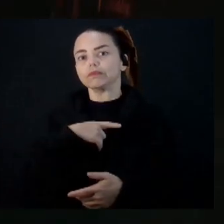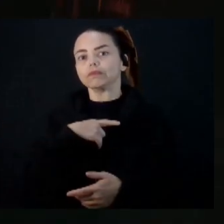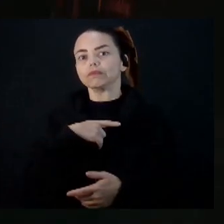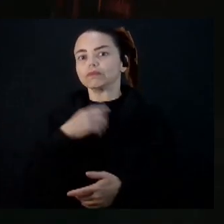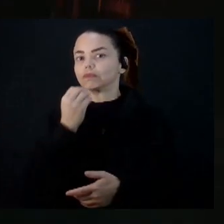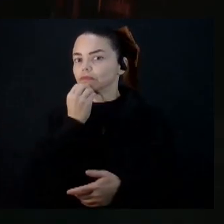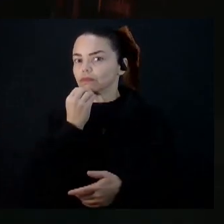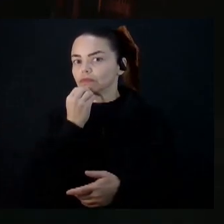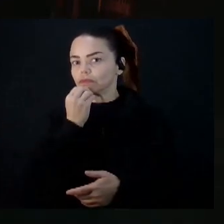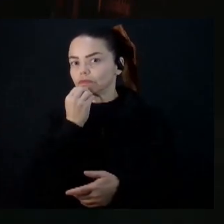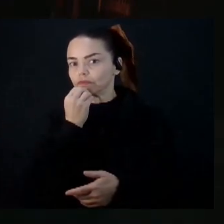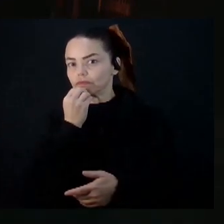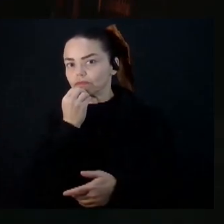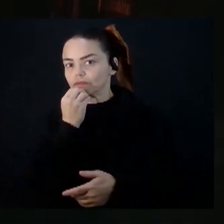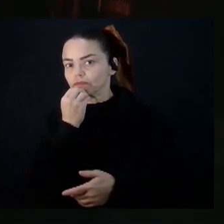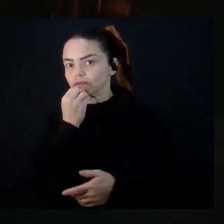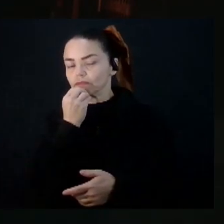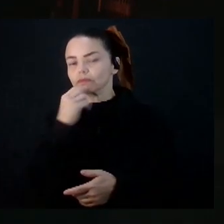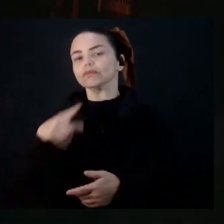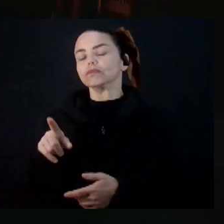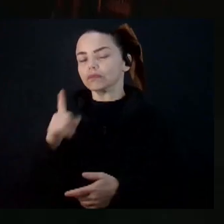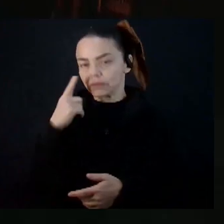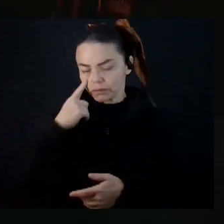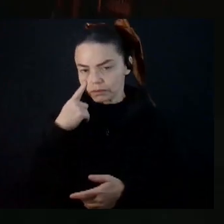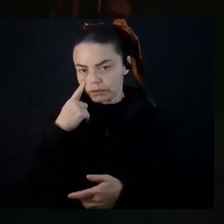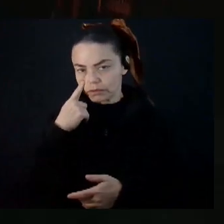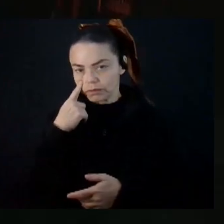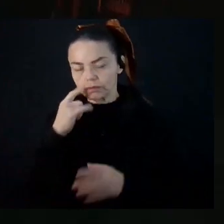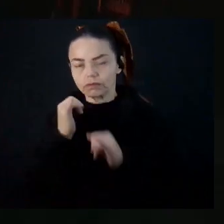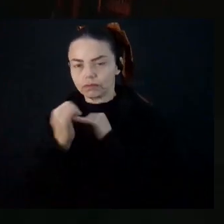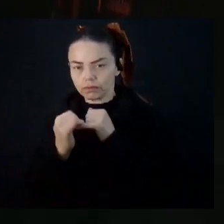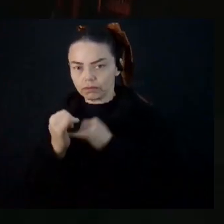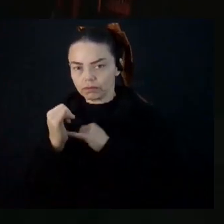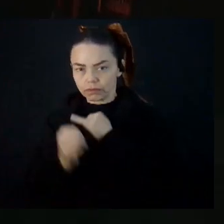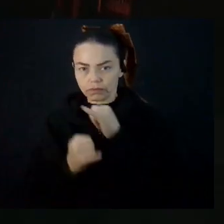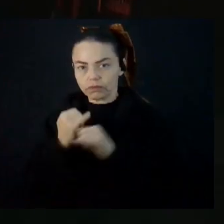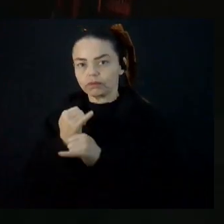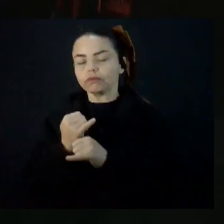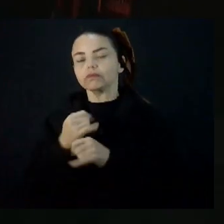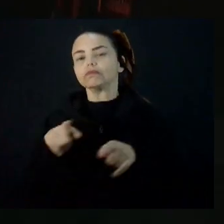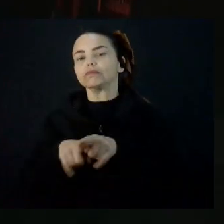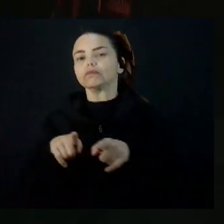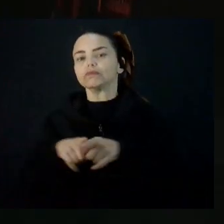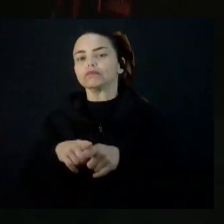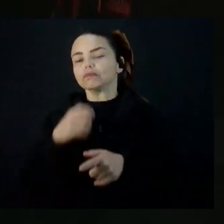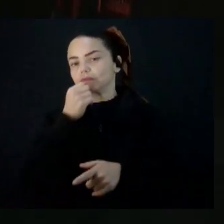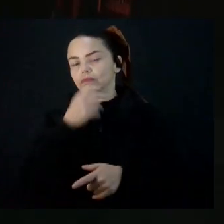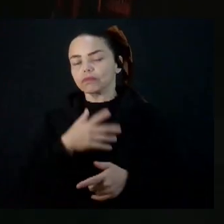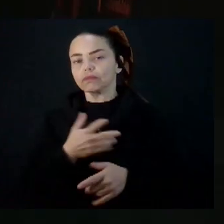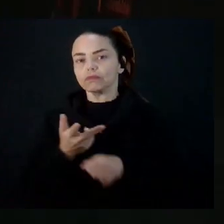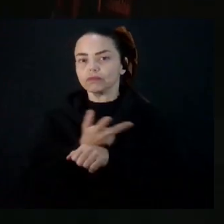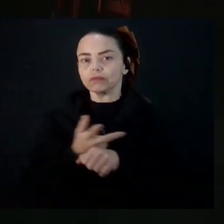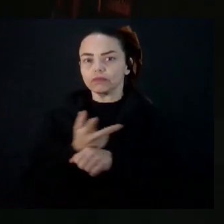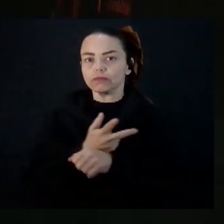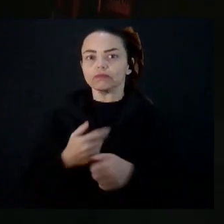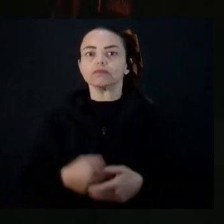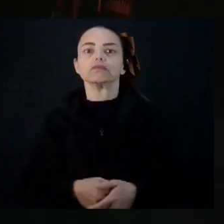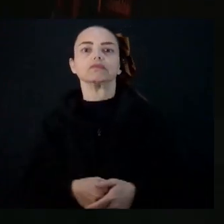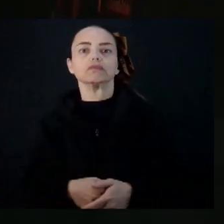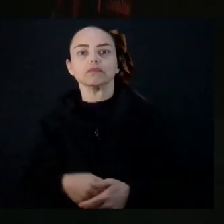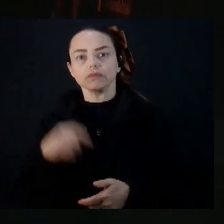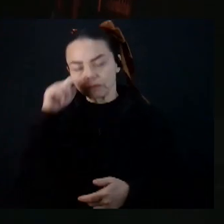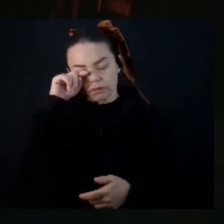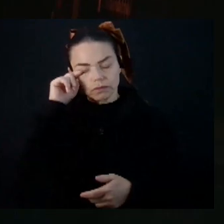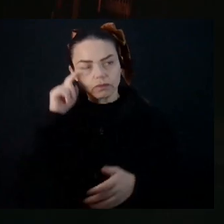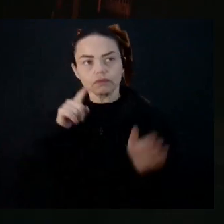de ver na internet. Olha só, tá vendo como a internet também é algo bom, né? Se a gente buscar, a gente consegue encontrar. Essas perguntinhas